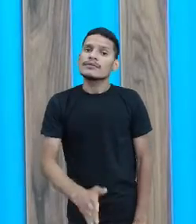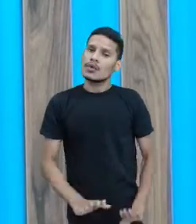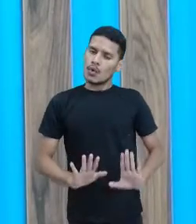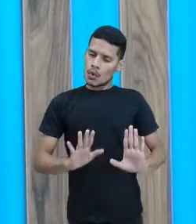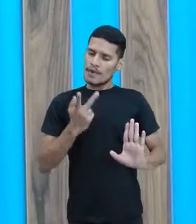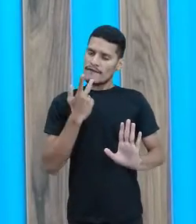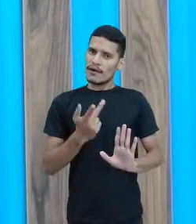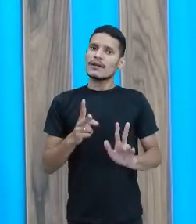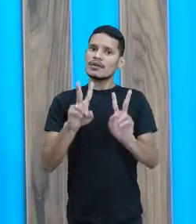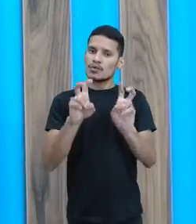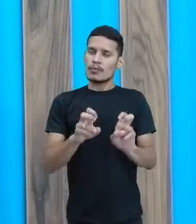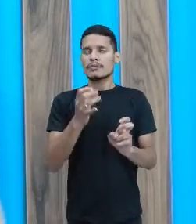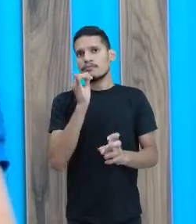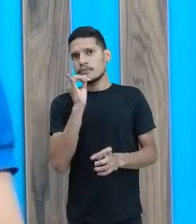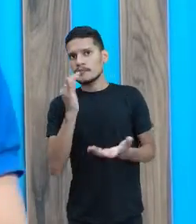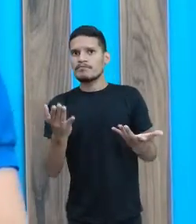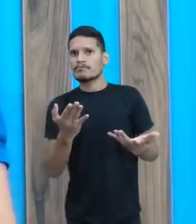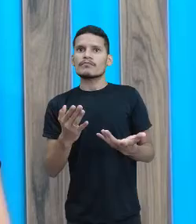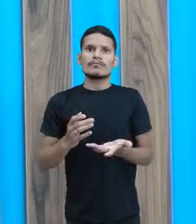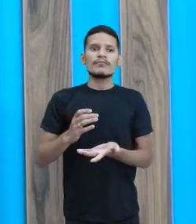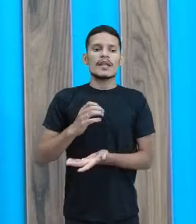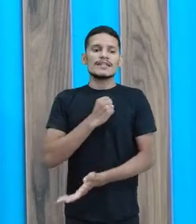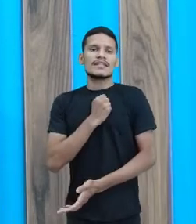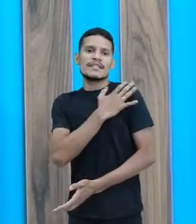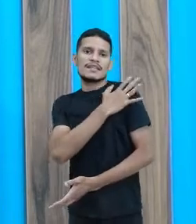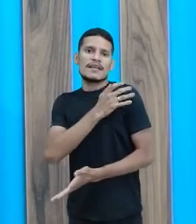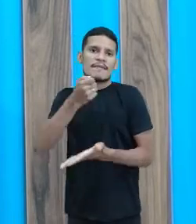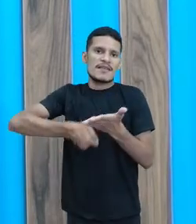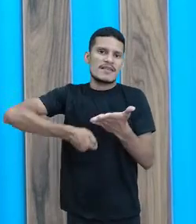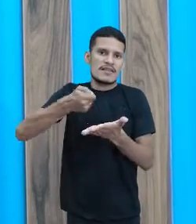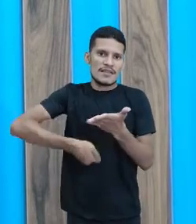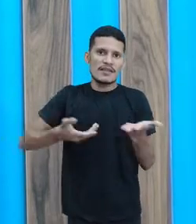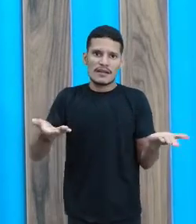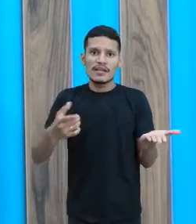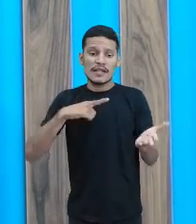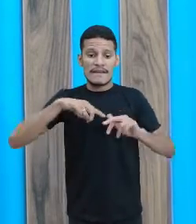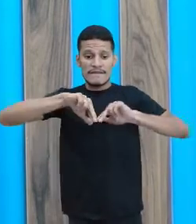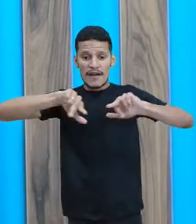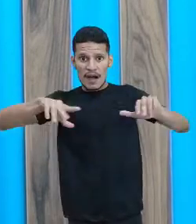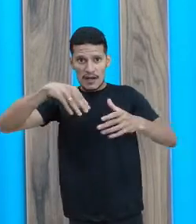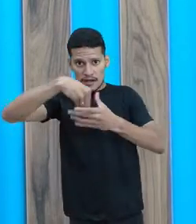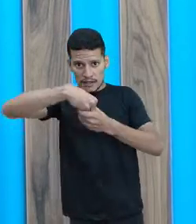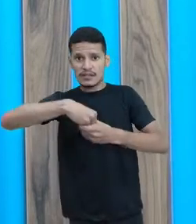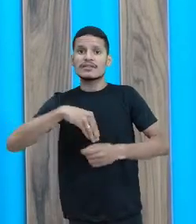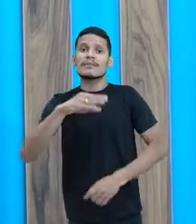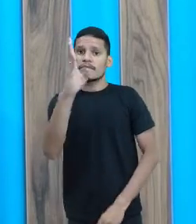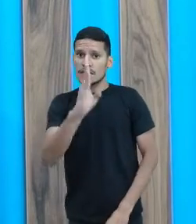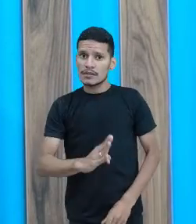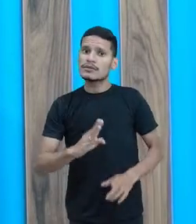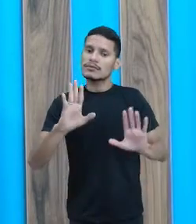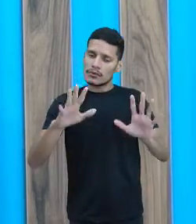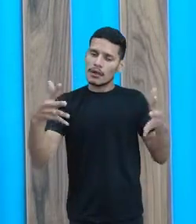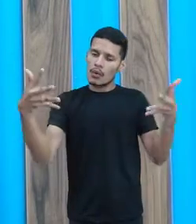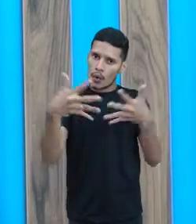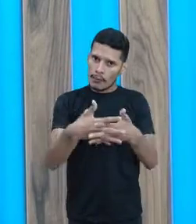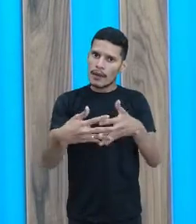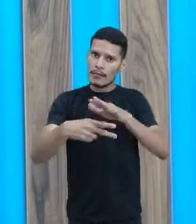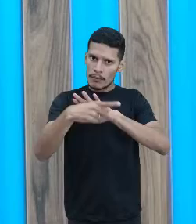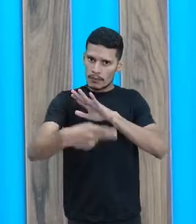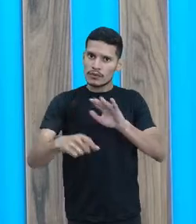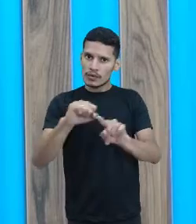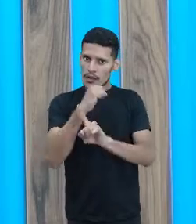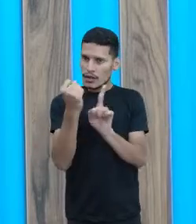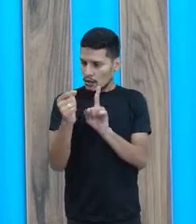Quando a gente fala aí, né, de um regime, uma ditadura, nós tivemos várias ao longo da história, e o quanto isso é complicado para a nossa sociedade,